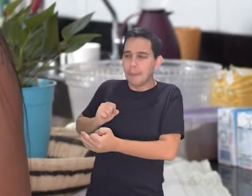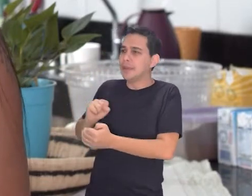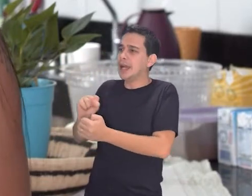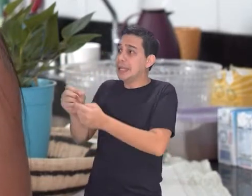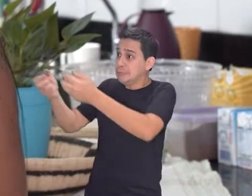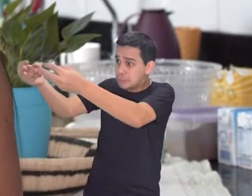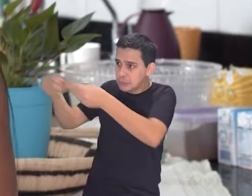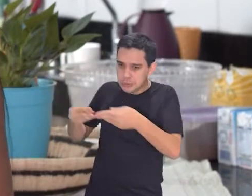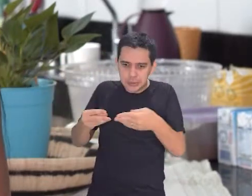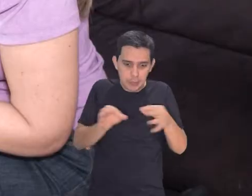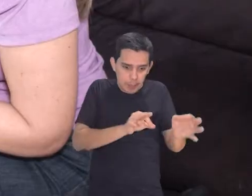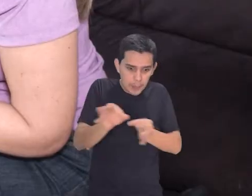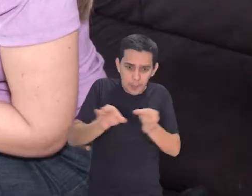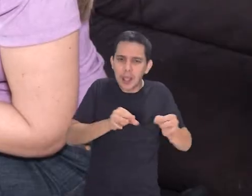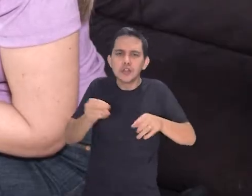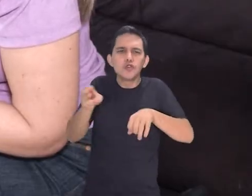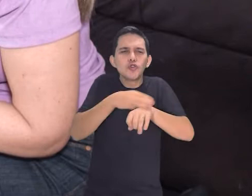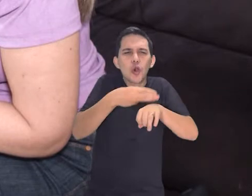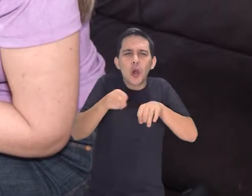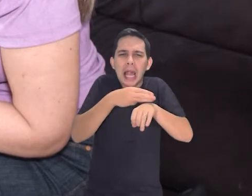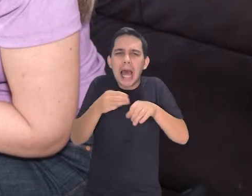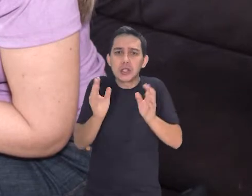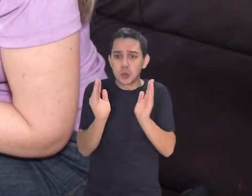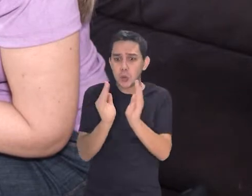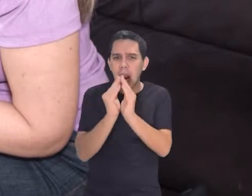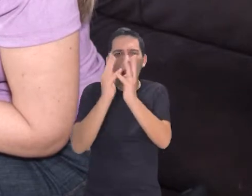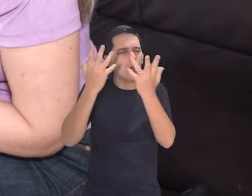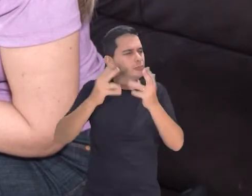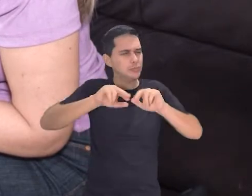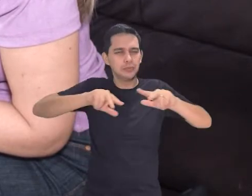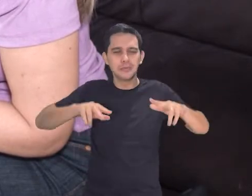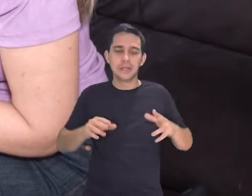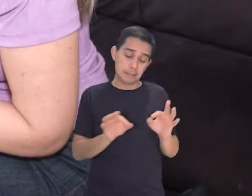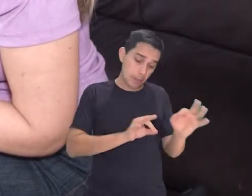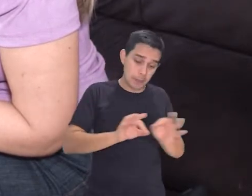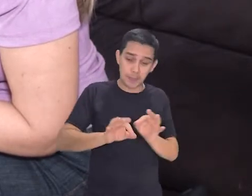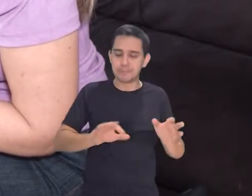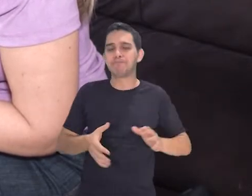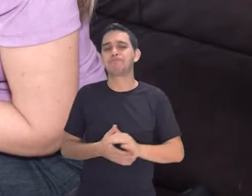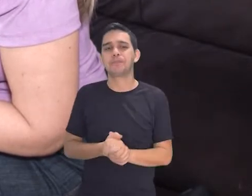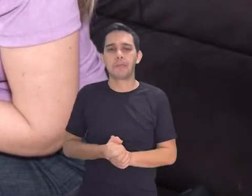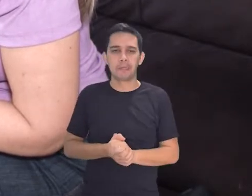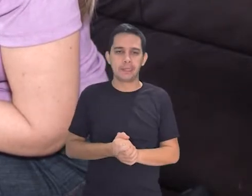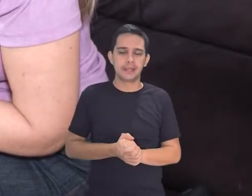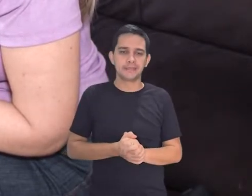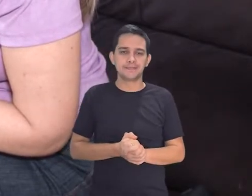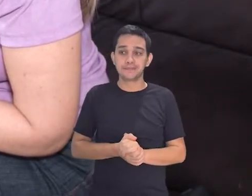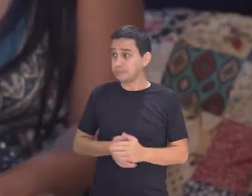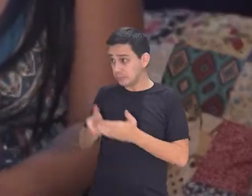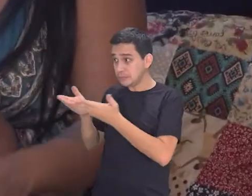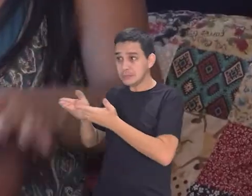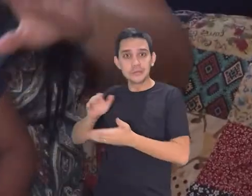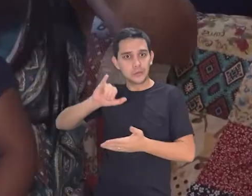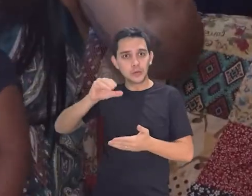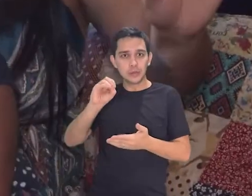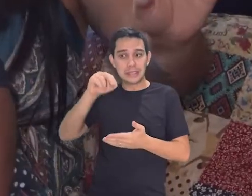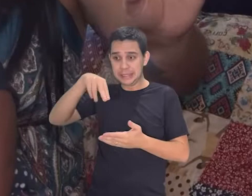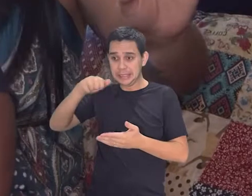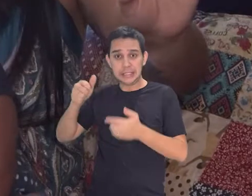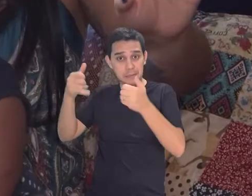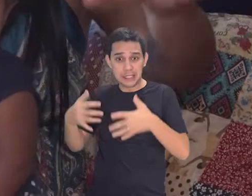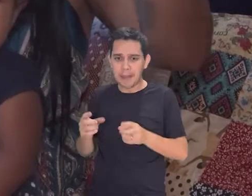de chocolate 100% cacau. Joana conta que a venda dos bolos está ajudando a pagar as contas da casa. Foi a